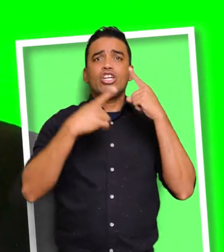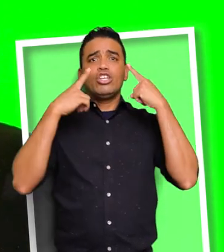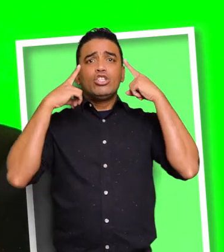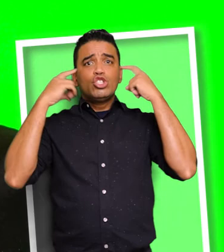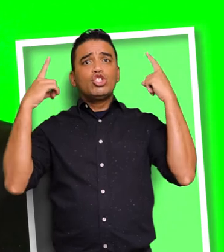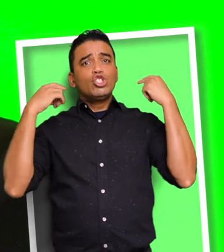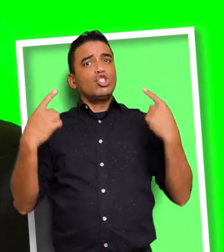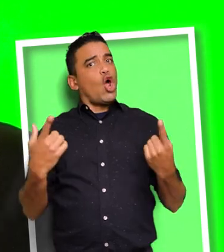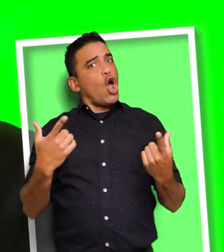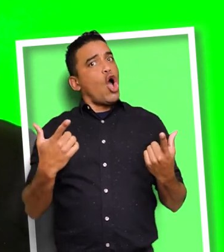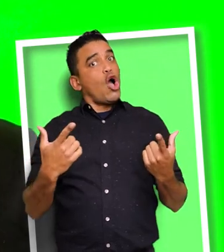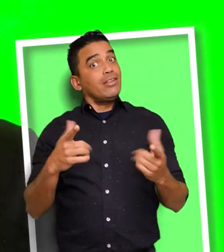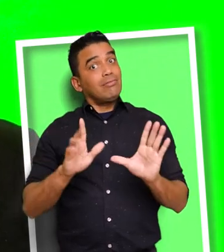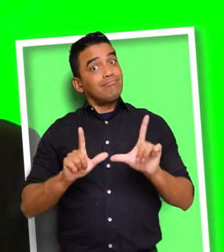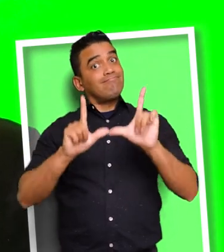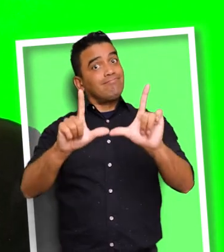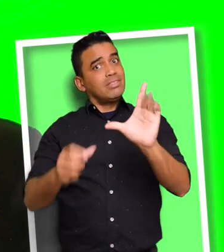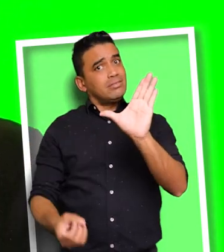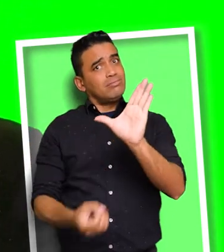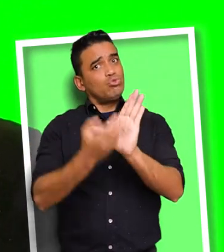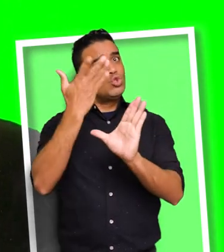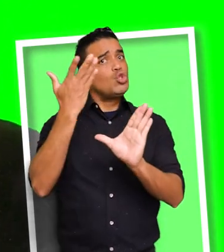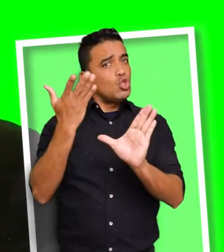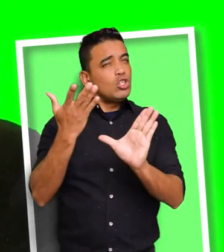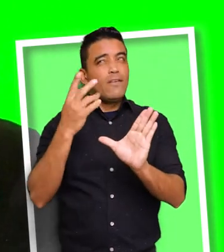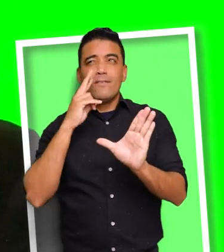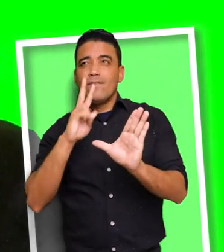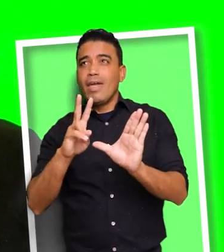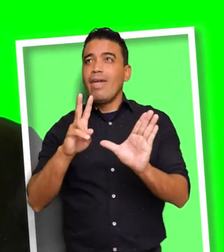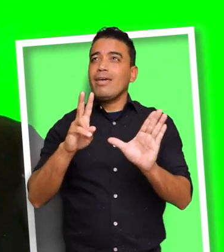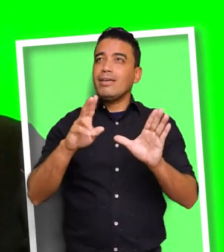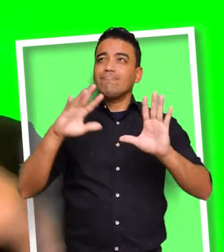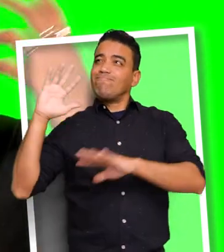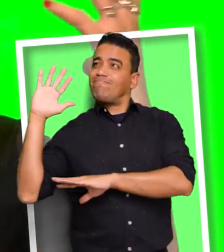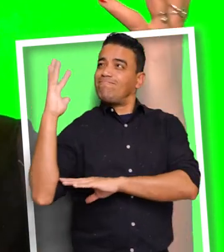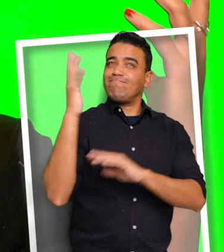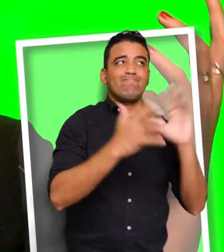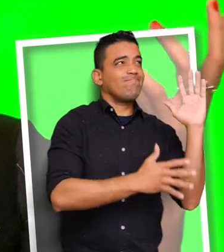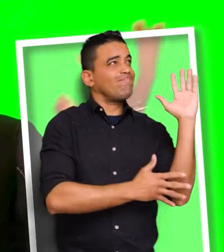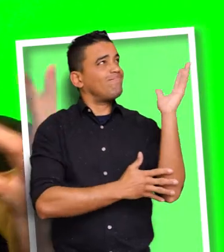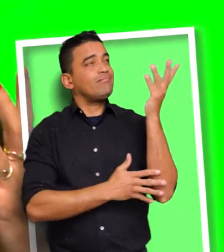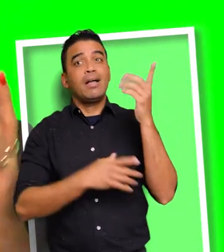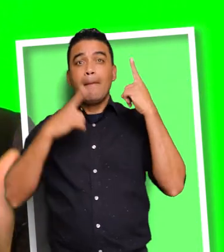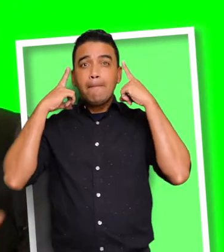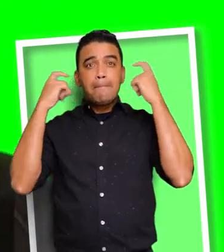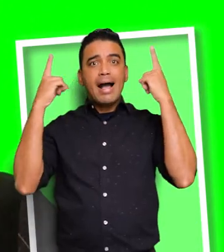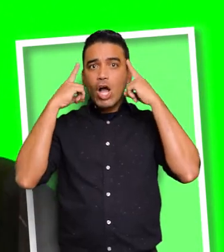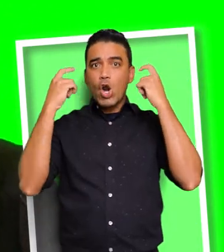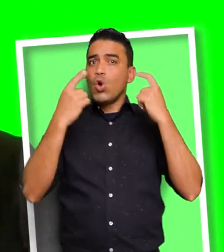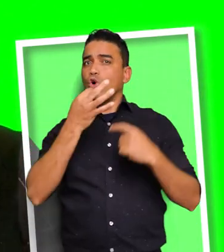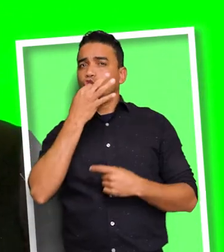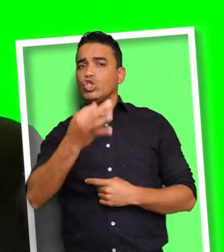a cena acontecer, que você tem todo ali uma paisagem sonora, um barulho do ambiente que